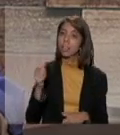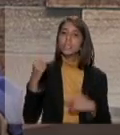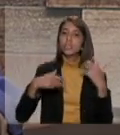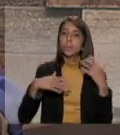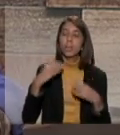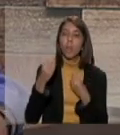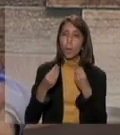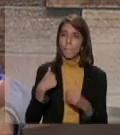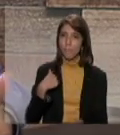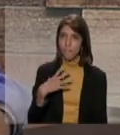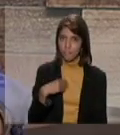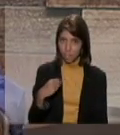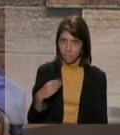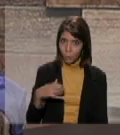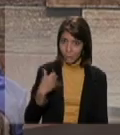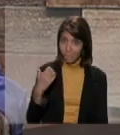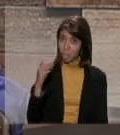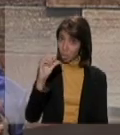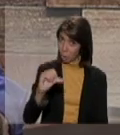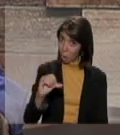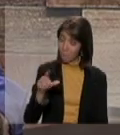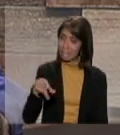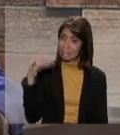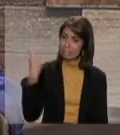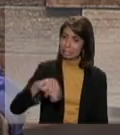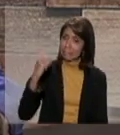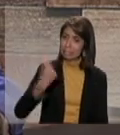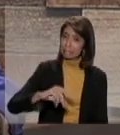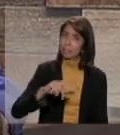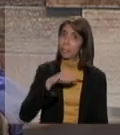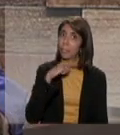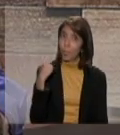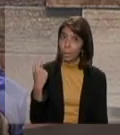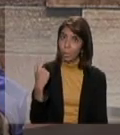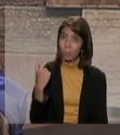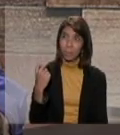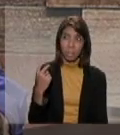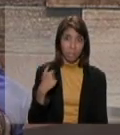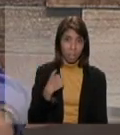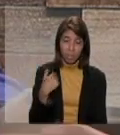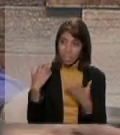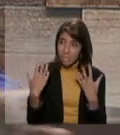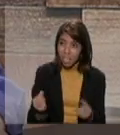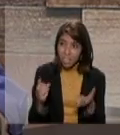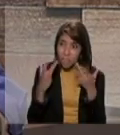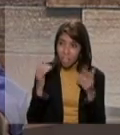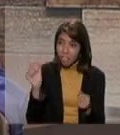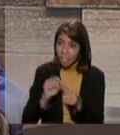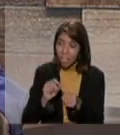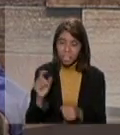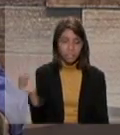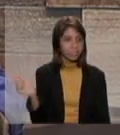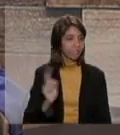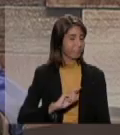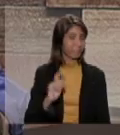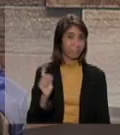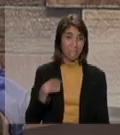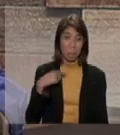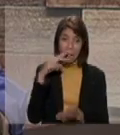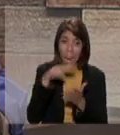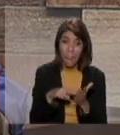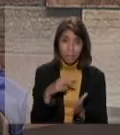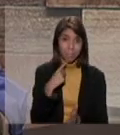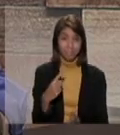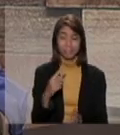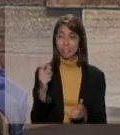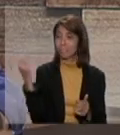contava como ela viu o filho dela de 9 anos ser espancado e morto na frente dela. Eu falei, não tenho condição de fazer essa peça. Eu não consigo nem